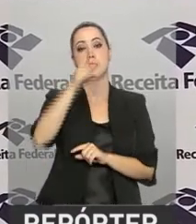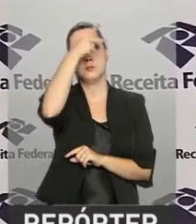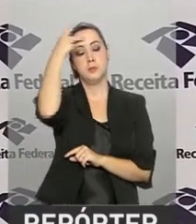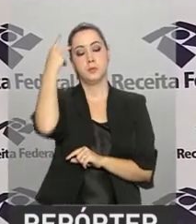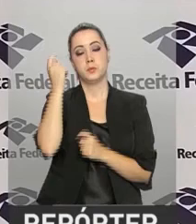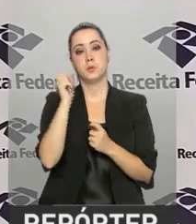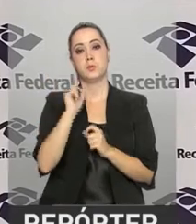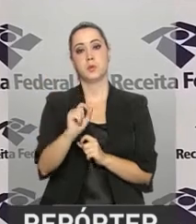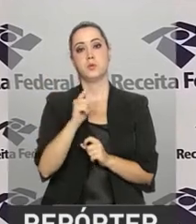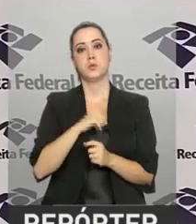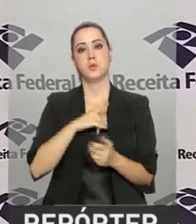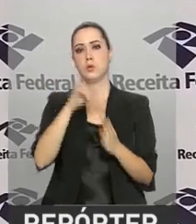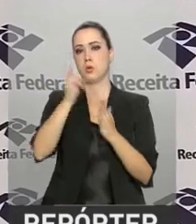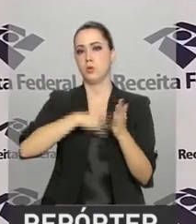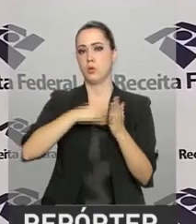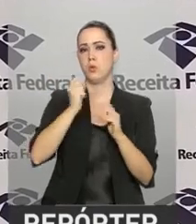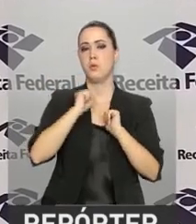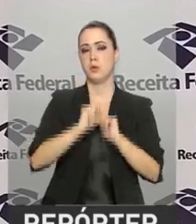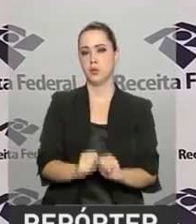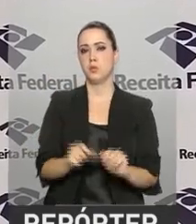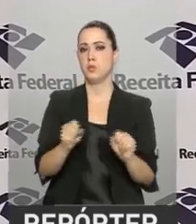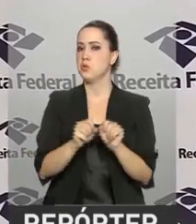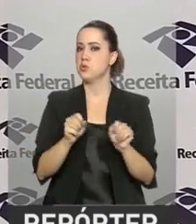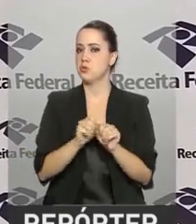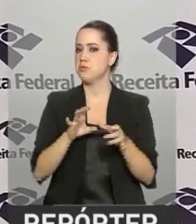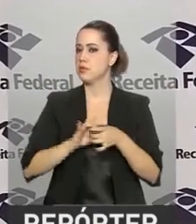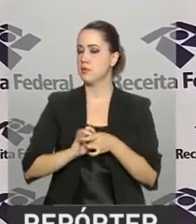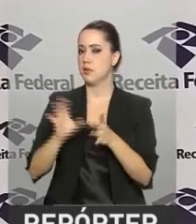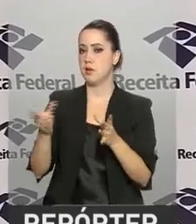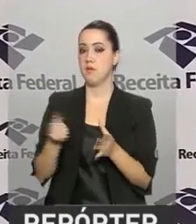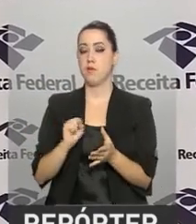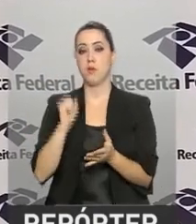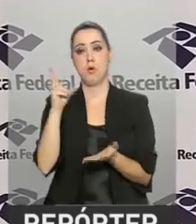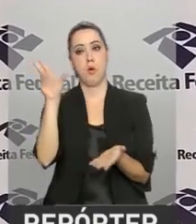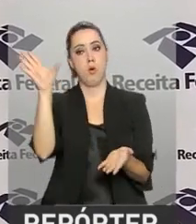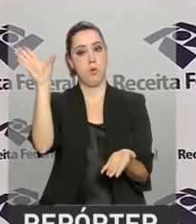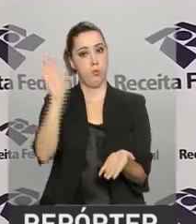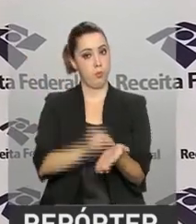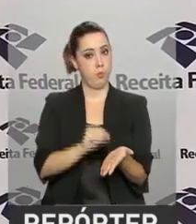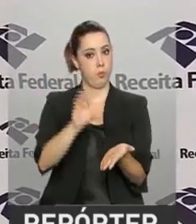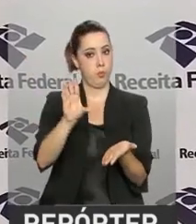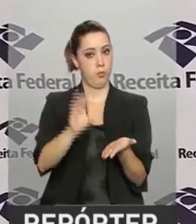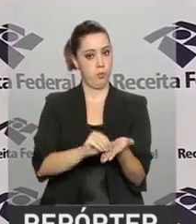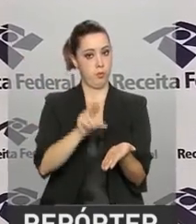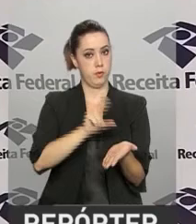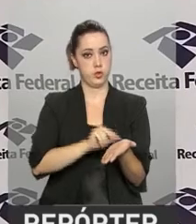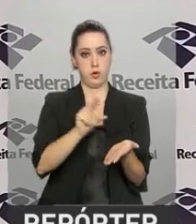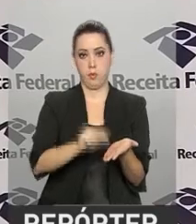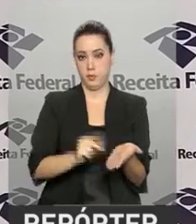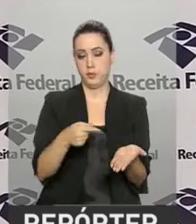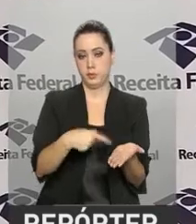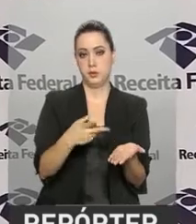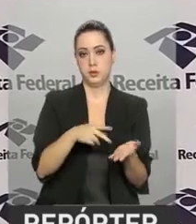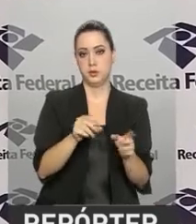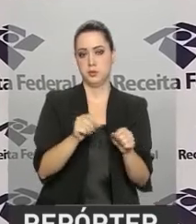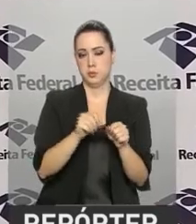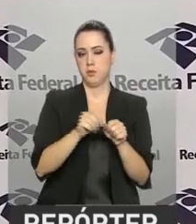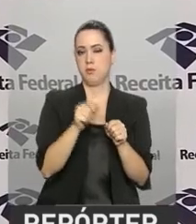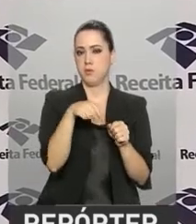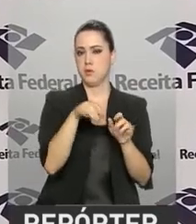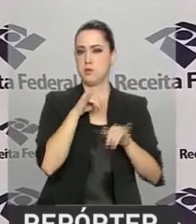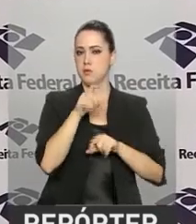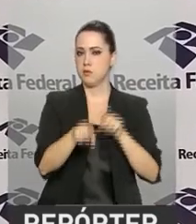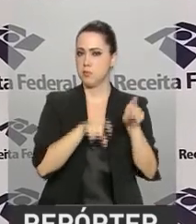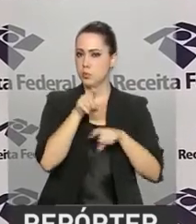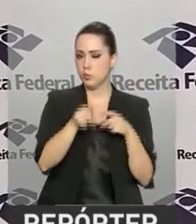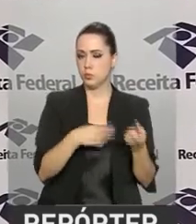ele pode fazer diretamente na página ou então baixar o programa no mesmo programa que já tem baixado é ele faz